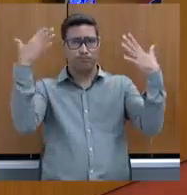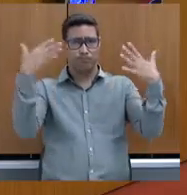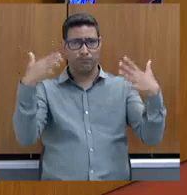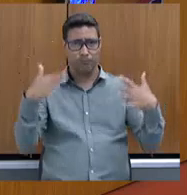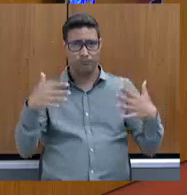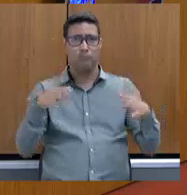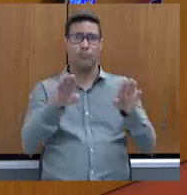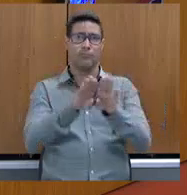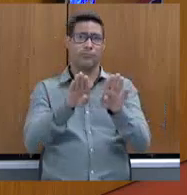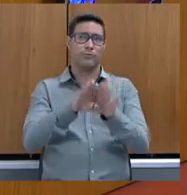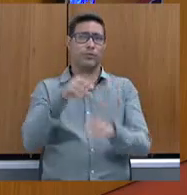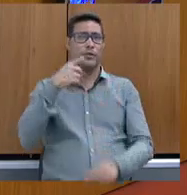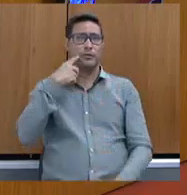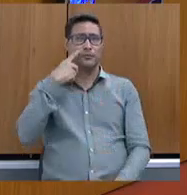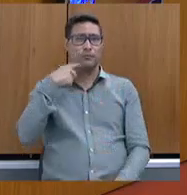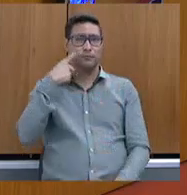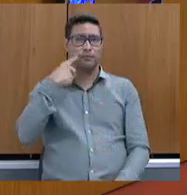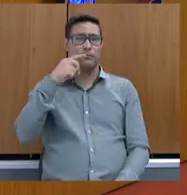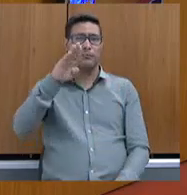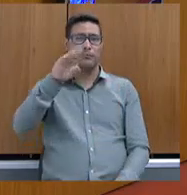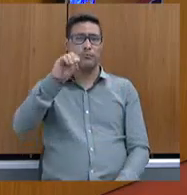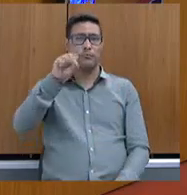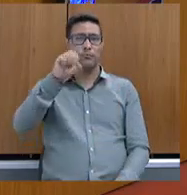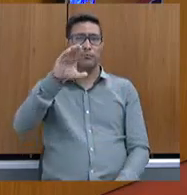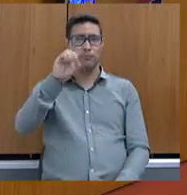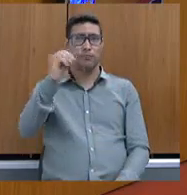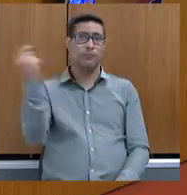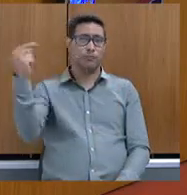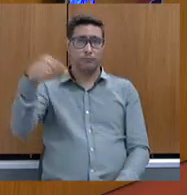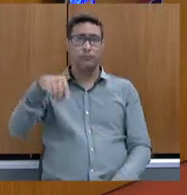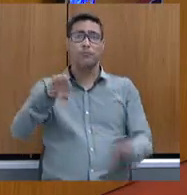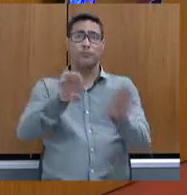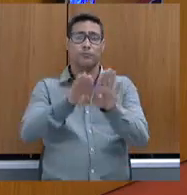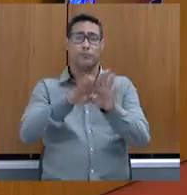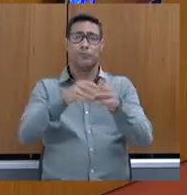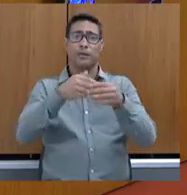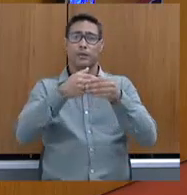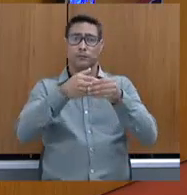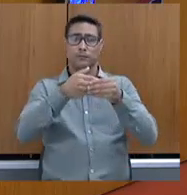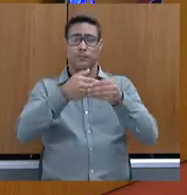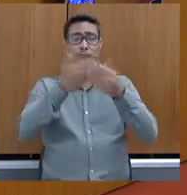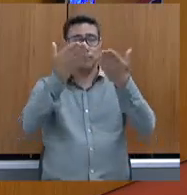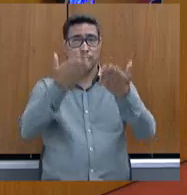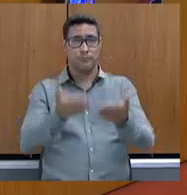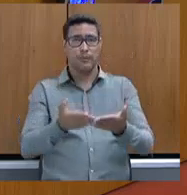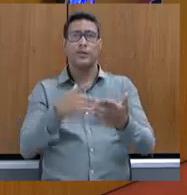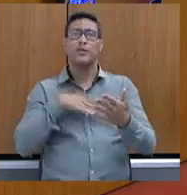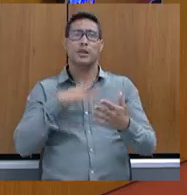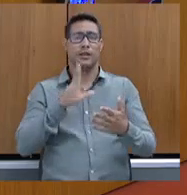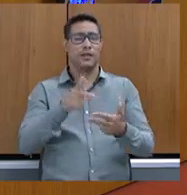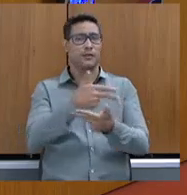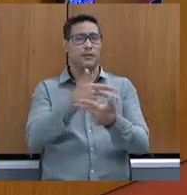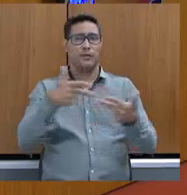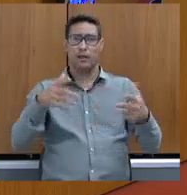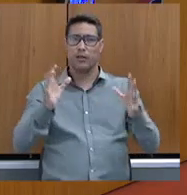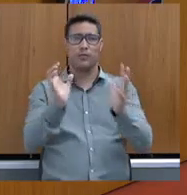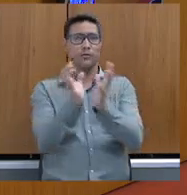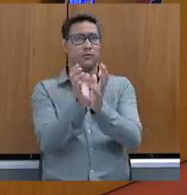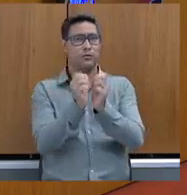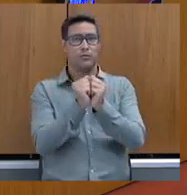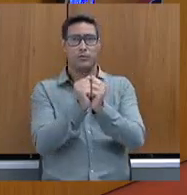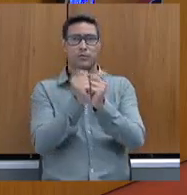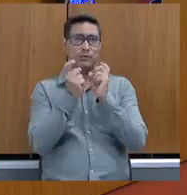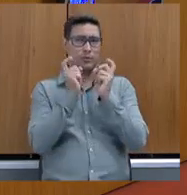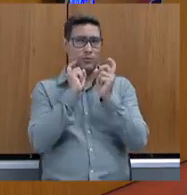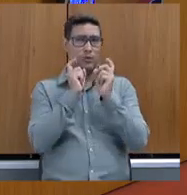deputado Bosco aproveita também para saudar vossa excelência tivemos já em várias comissões juntos né E aqui na